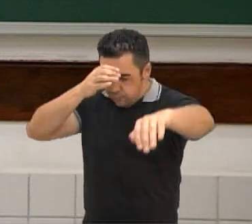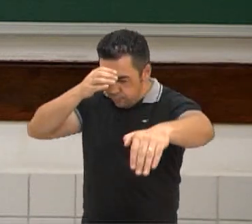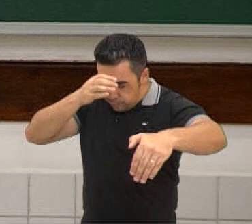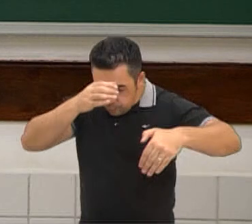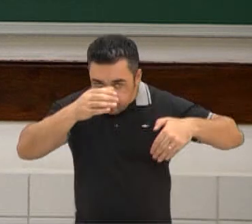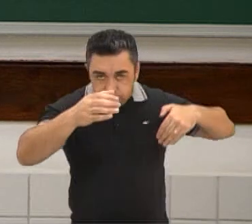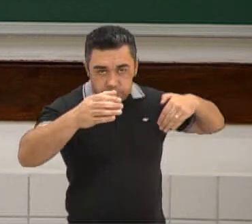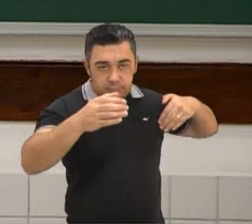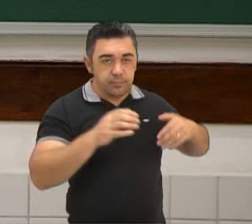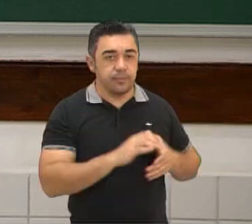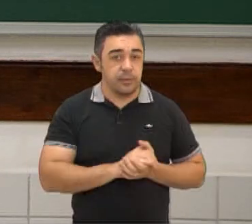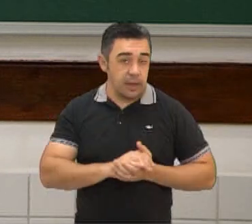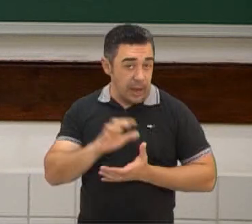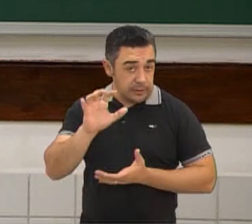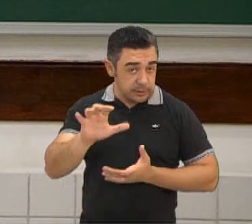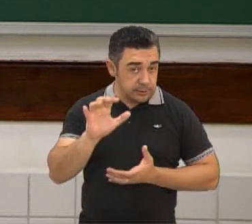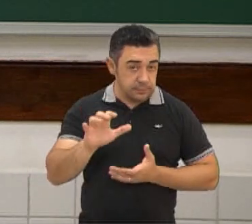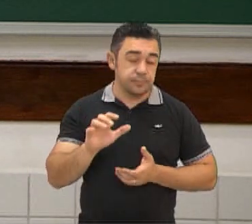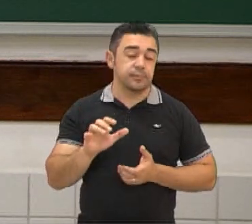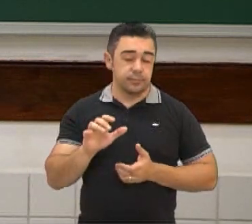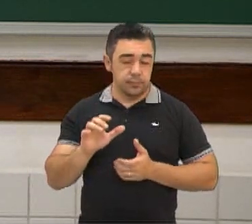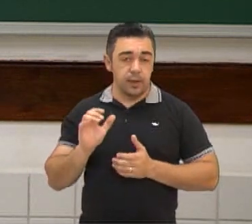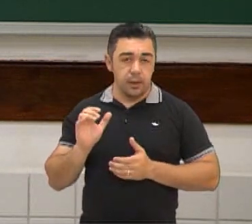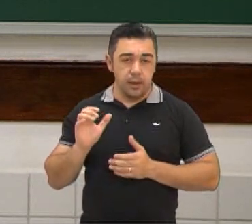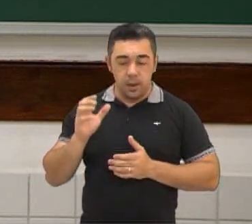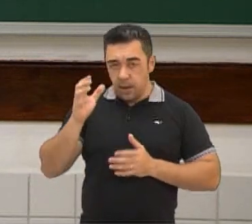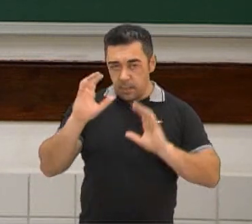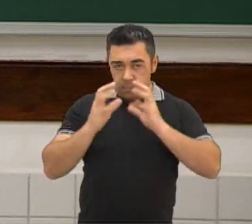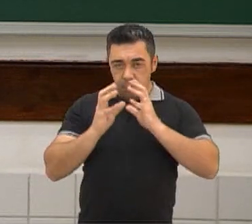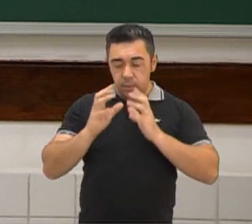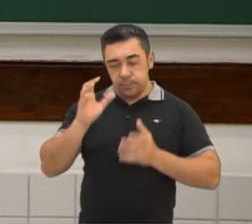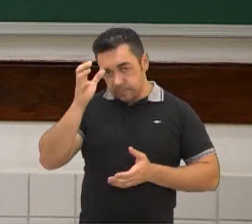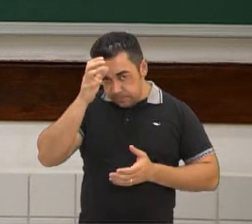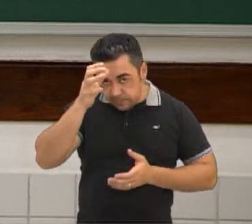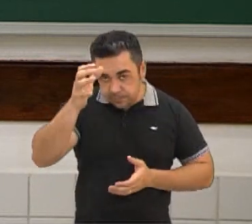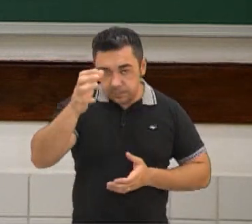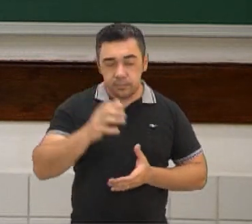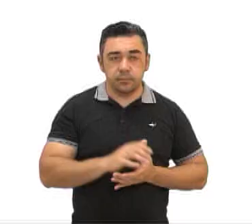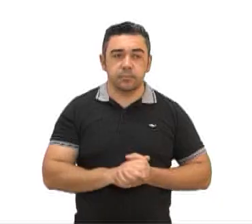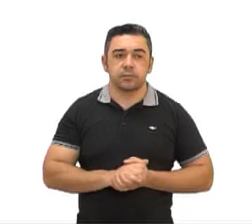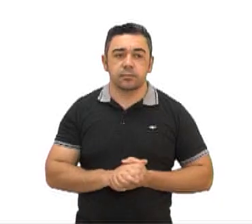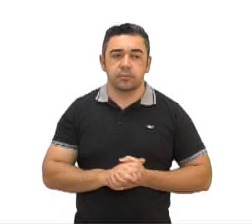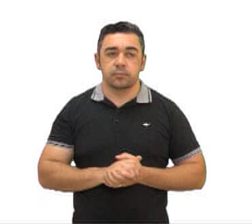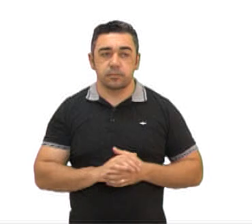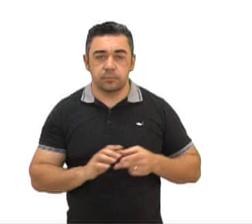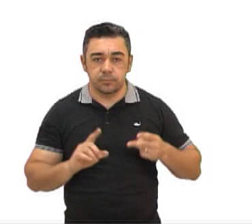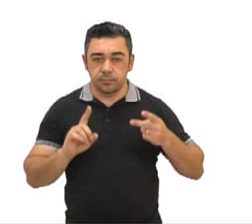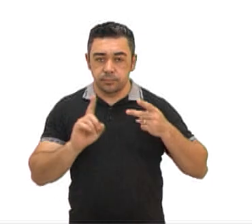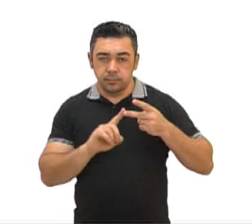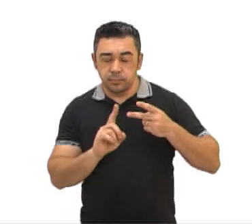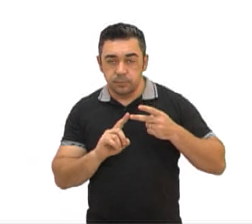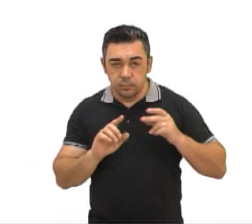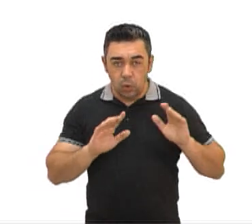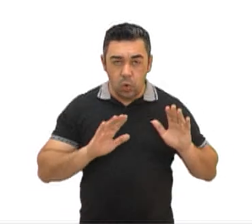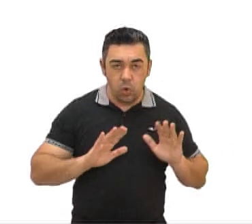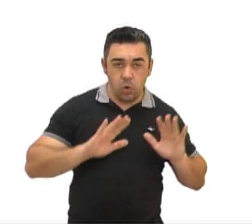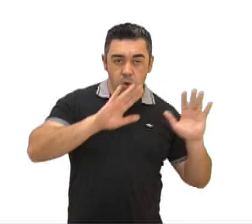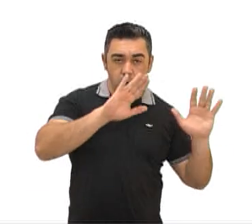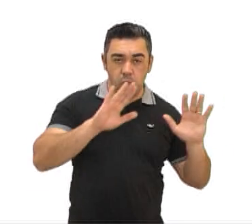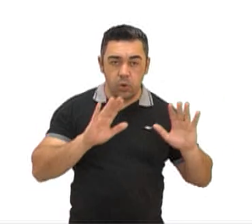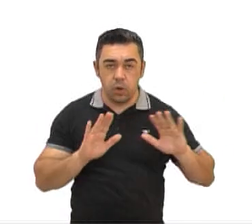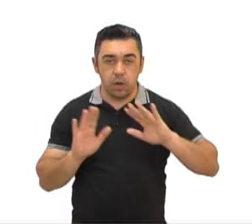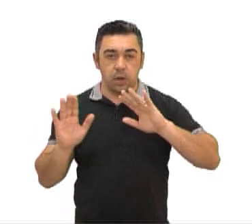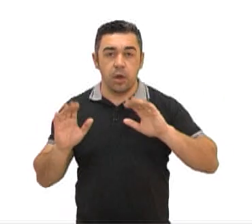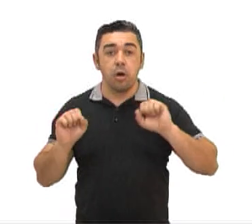Então, é assim que ele conduz a bola na piscina. O goleiro é o único jogador